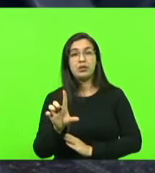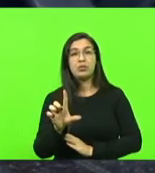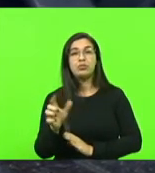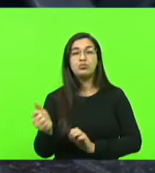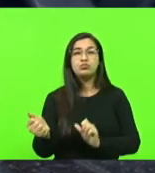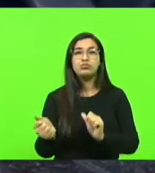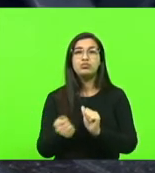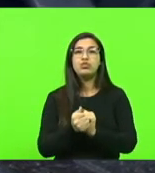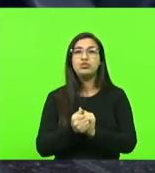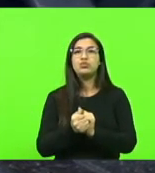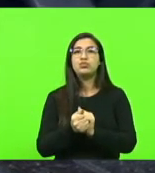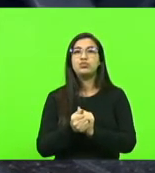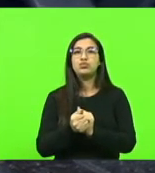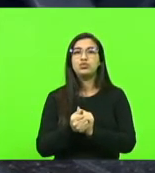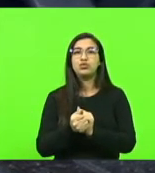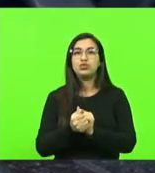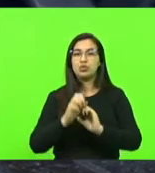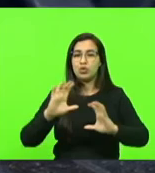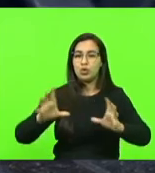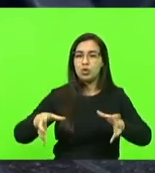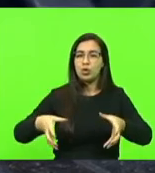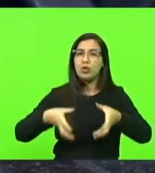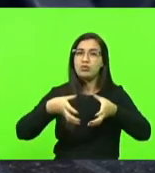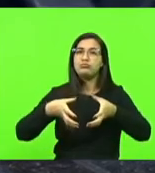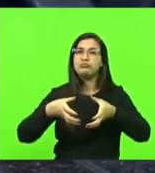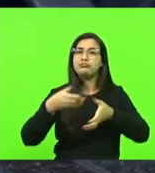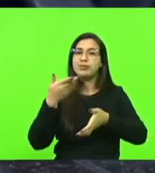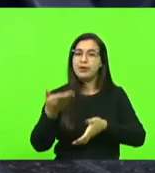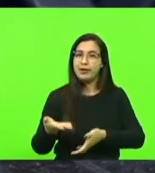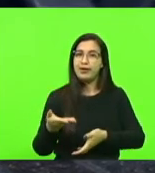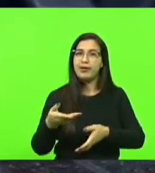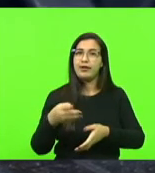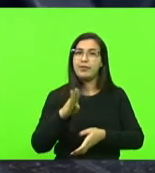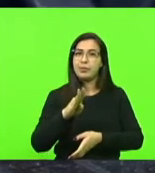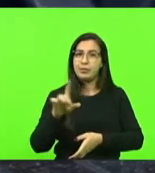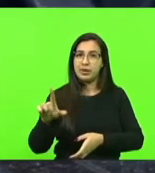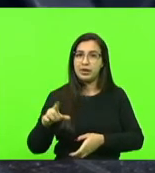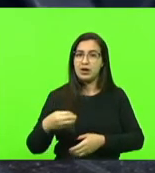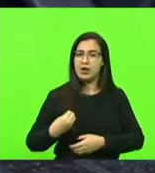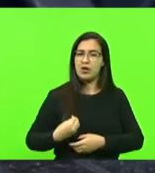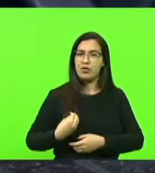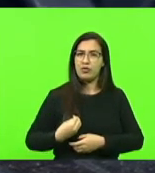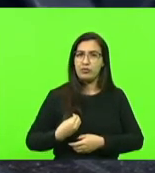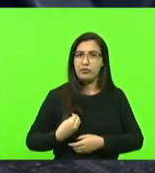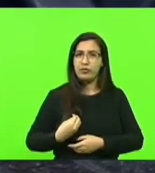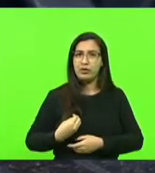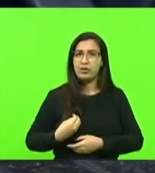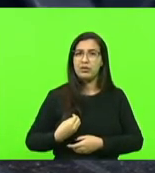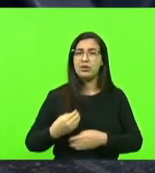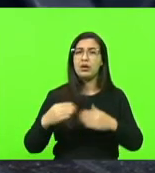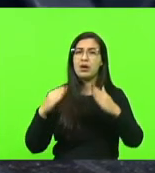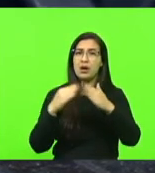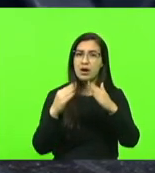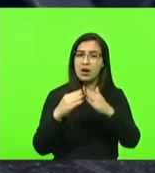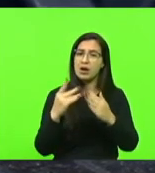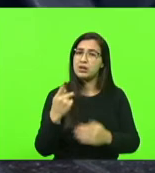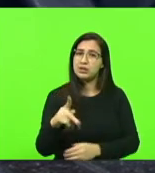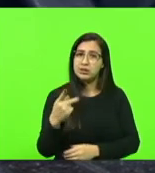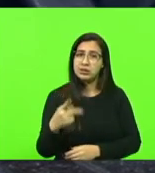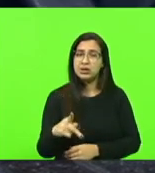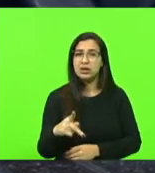no coro de quem mora ali, que quem vive esse trânsito, que talvez seja, depois da